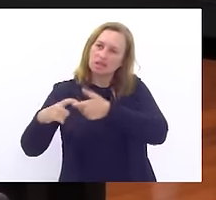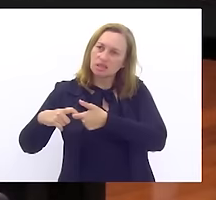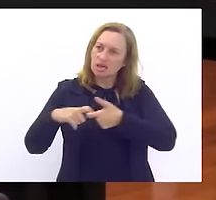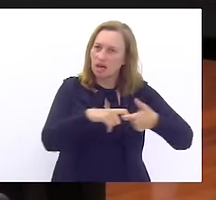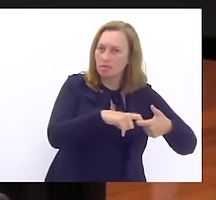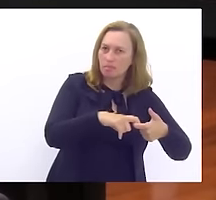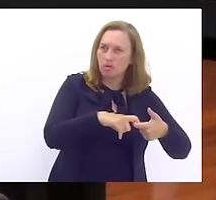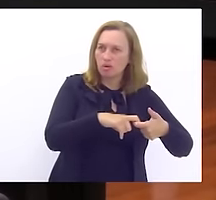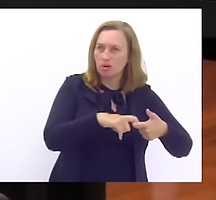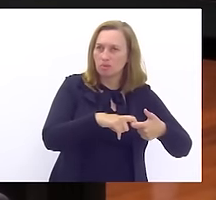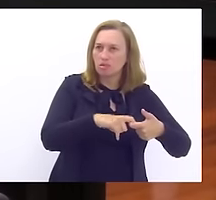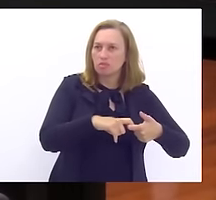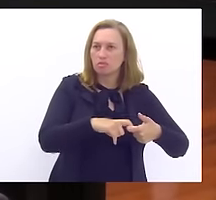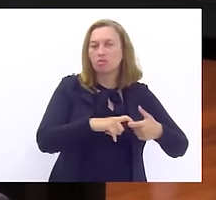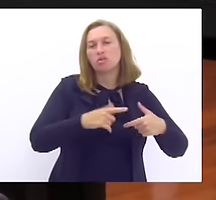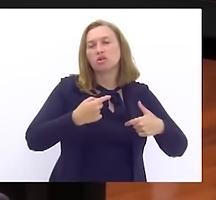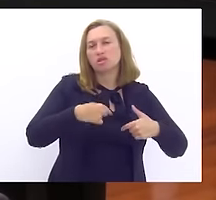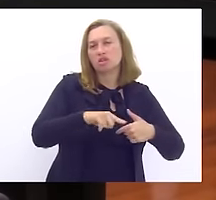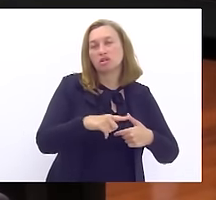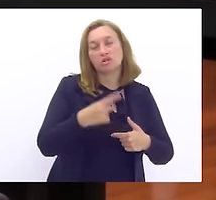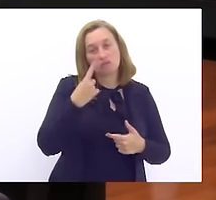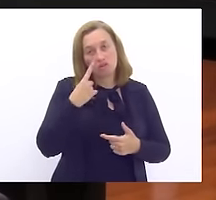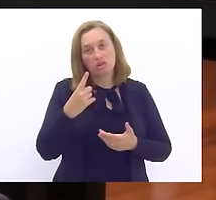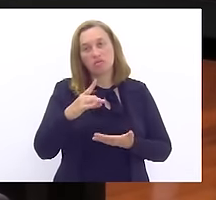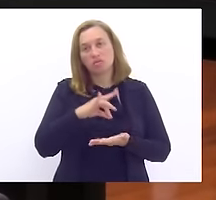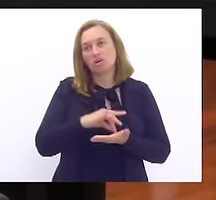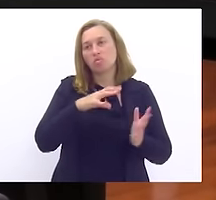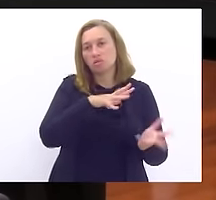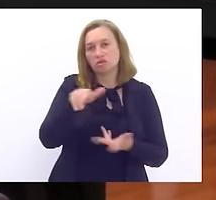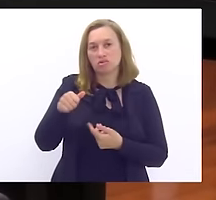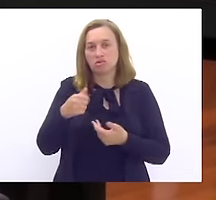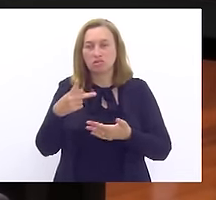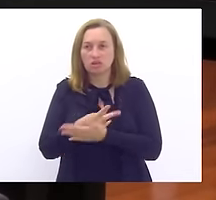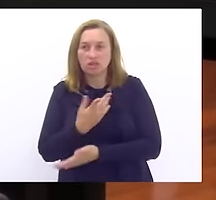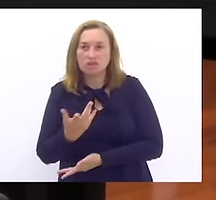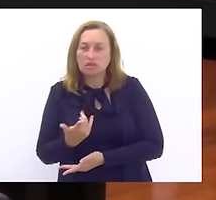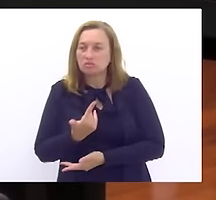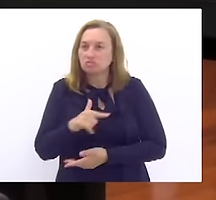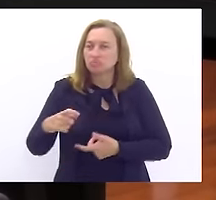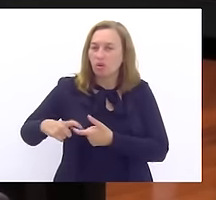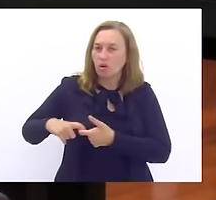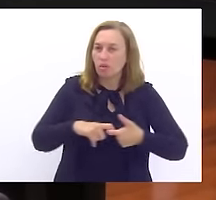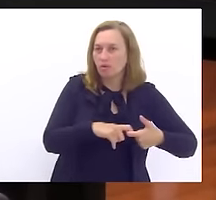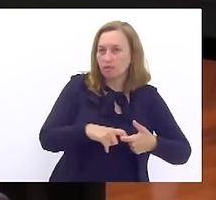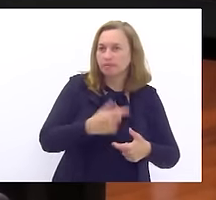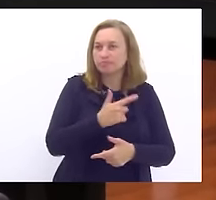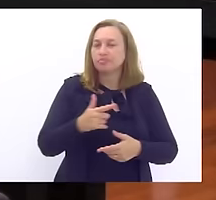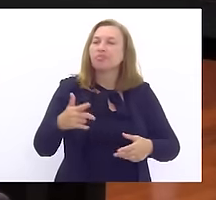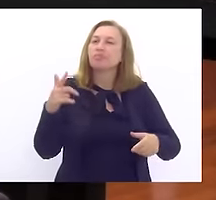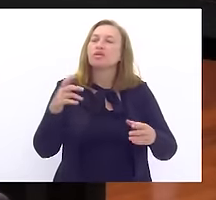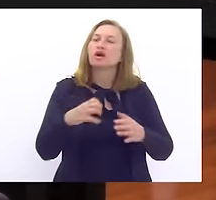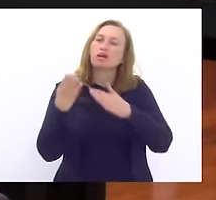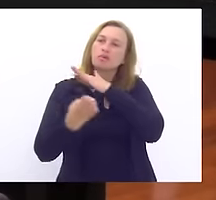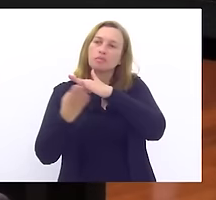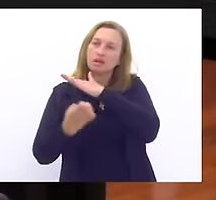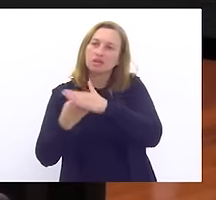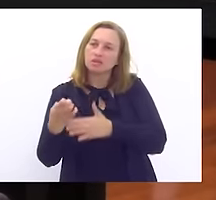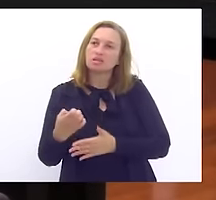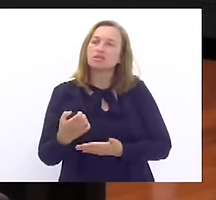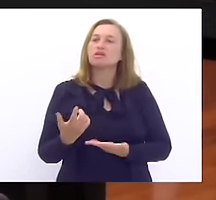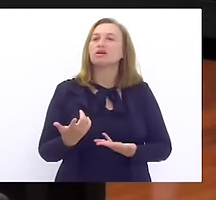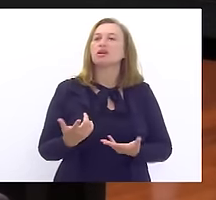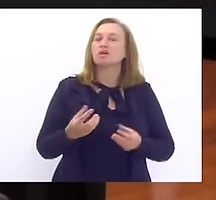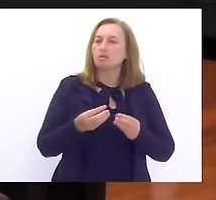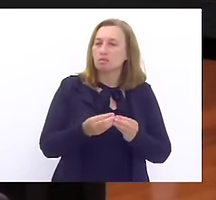obviamente que isso não é o que acontece né no mundo real Mas pode ver nenhuma nenhum reboque pode haver E aí a empresa vai ter o prejuízo de ter deslocado